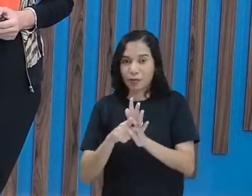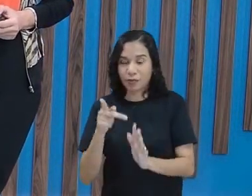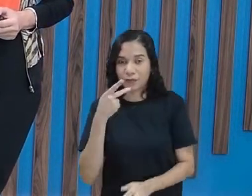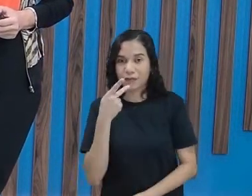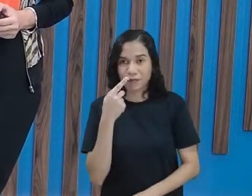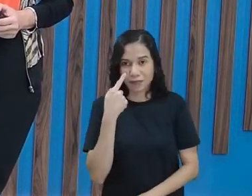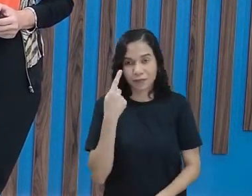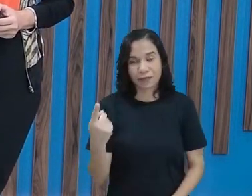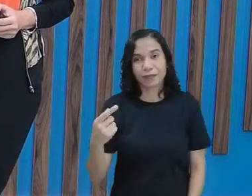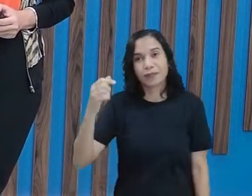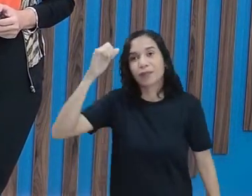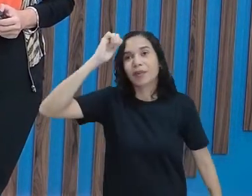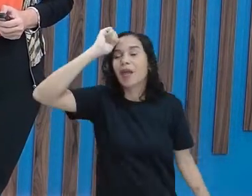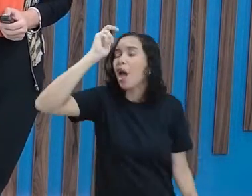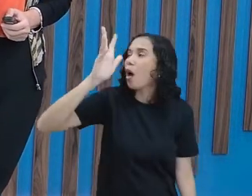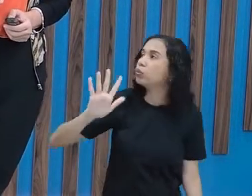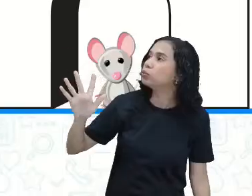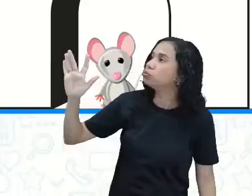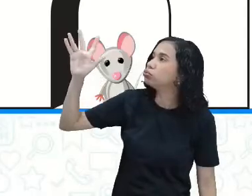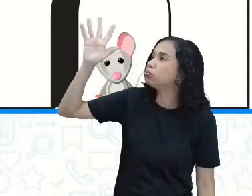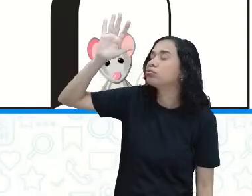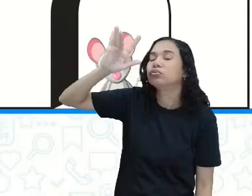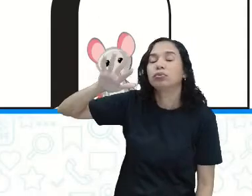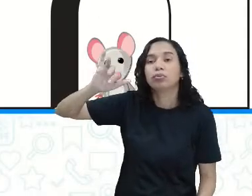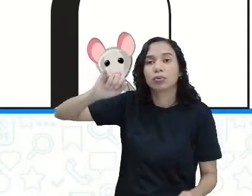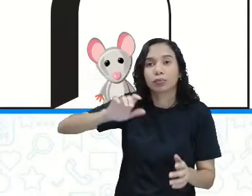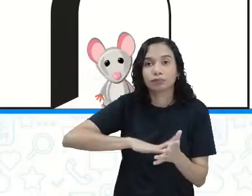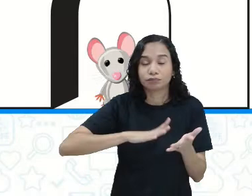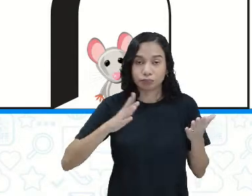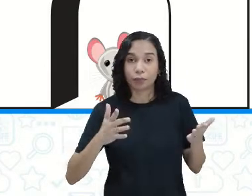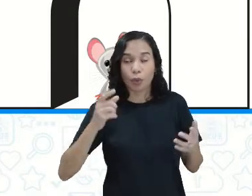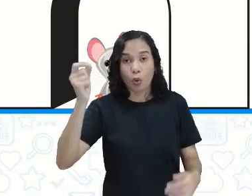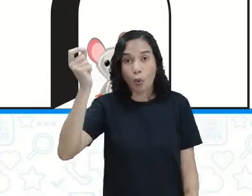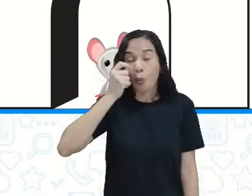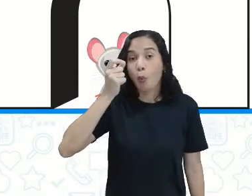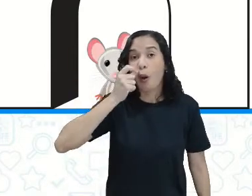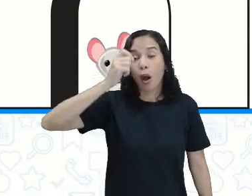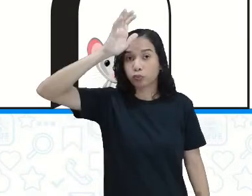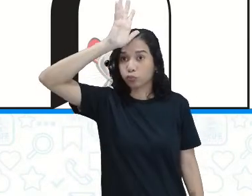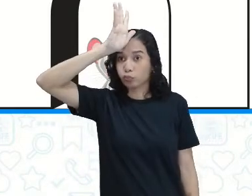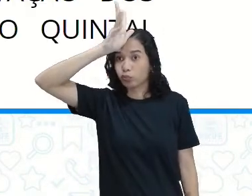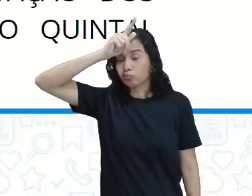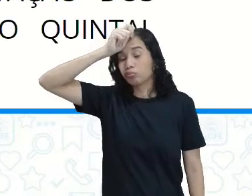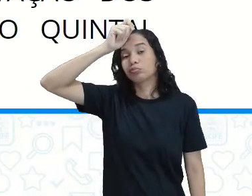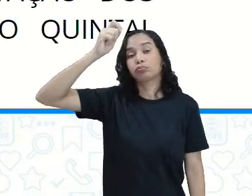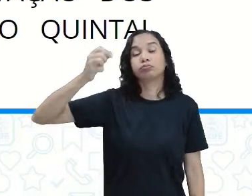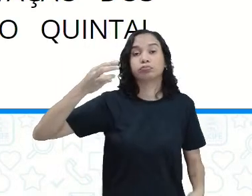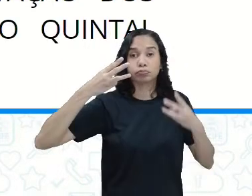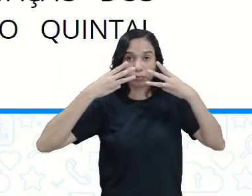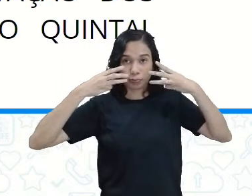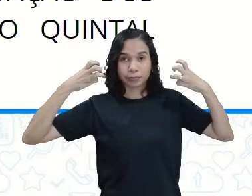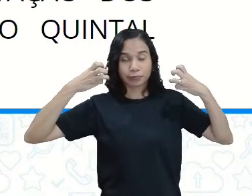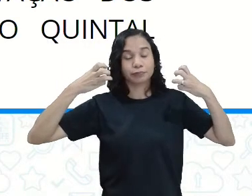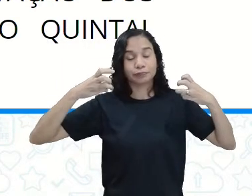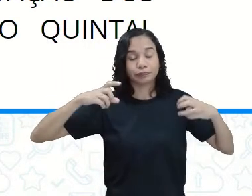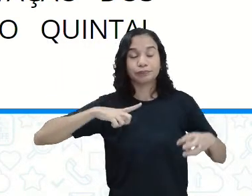tá? Era uma vez o ratinho, o galo e o gato. Vamos ouvir aí essa história.